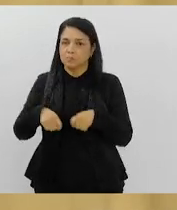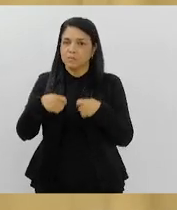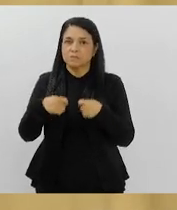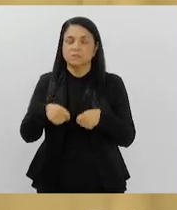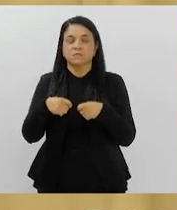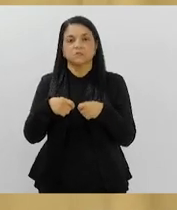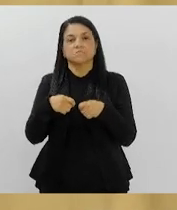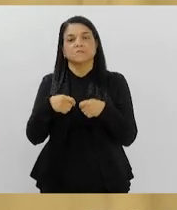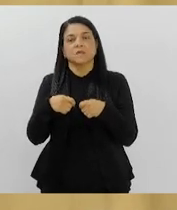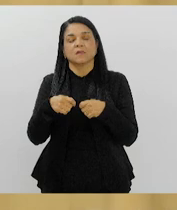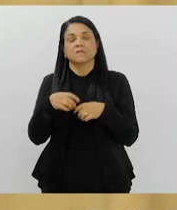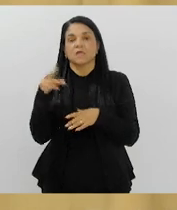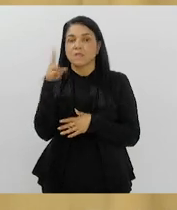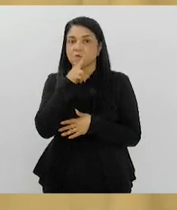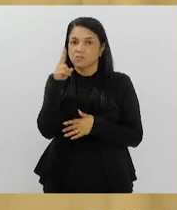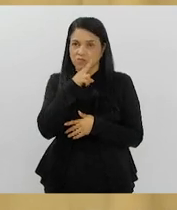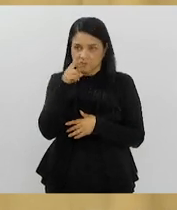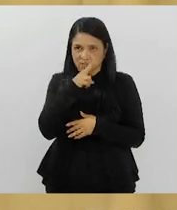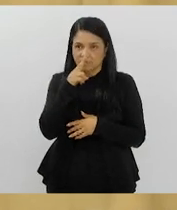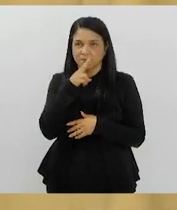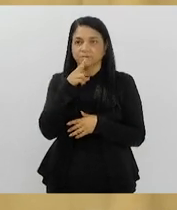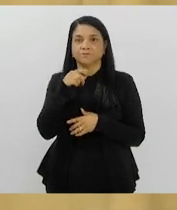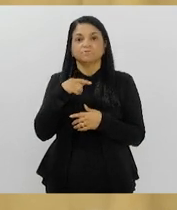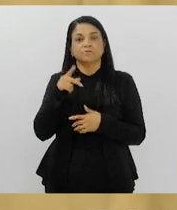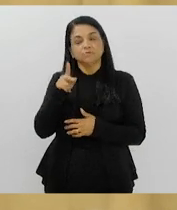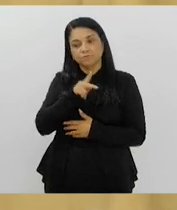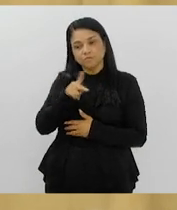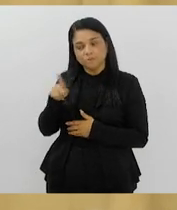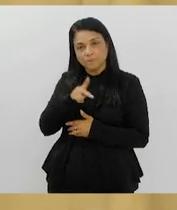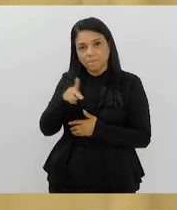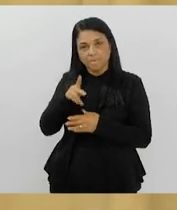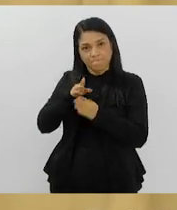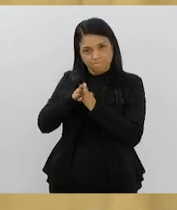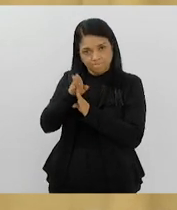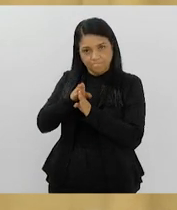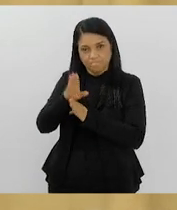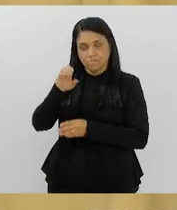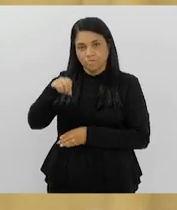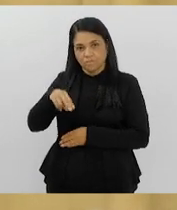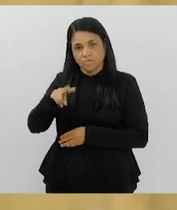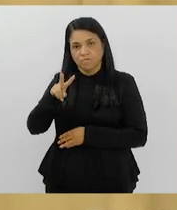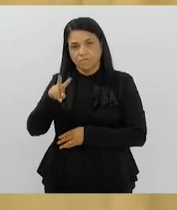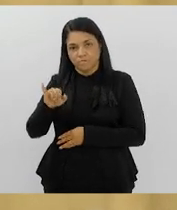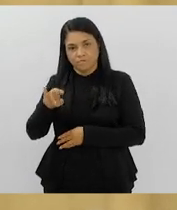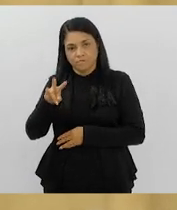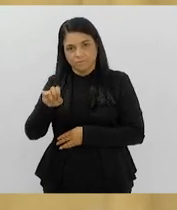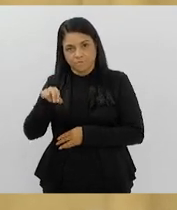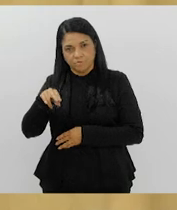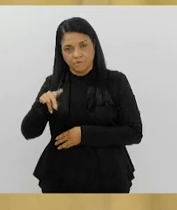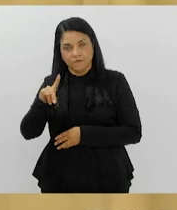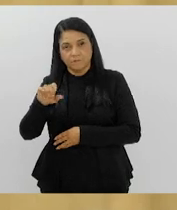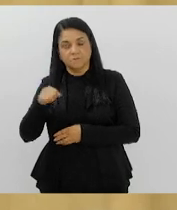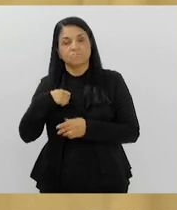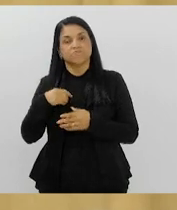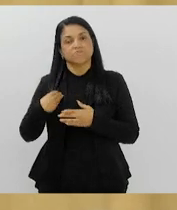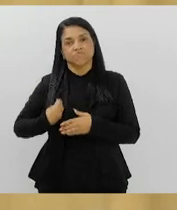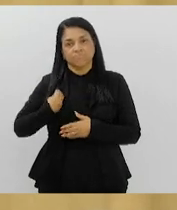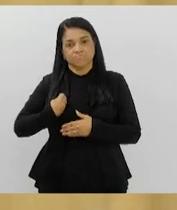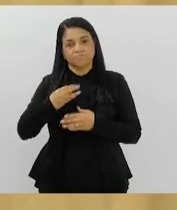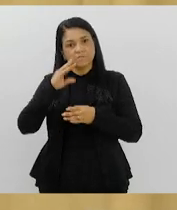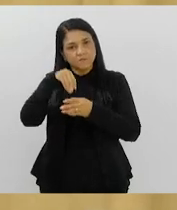situações de emergência. Os professores orientadores de convivência fazem parte do nosso time Conviva Local, que estão nas